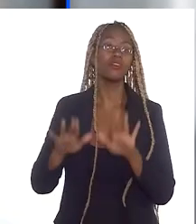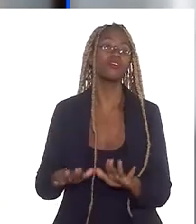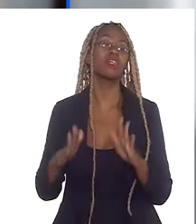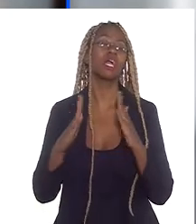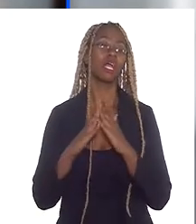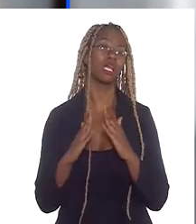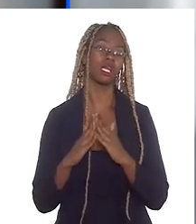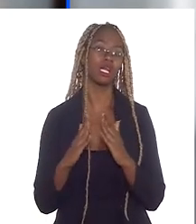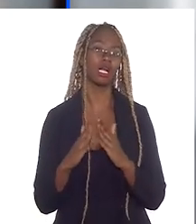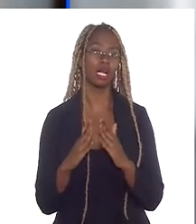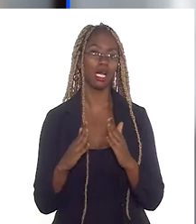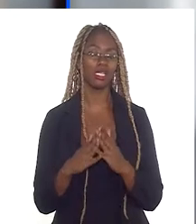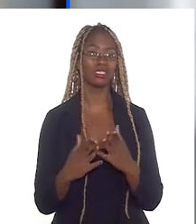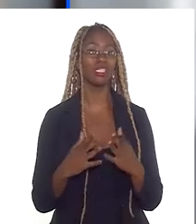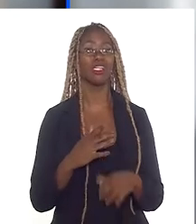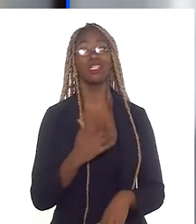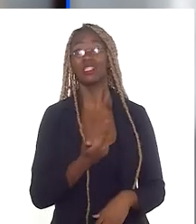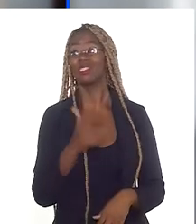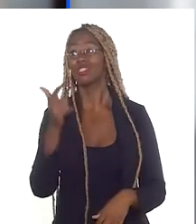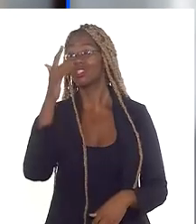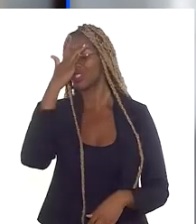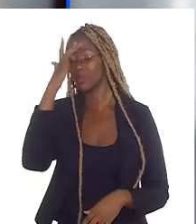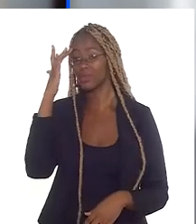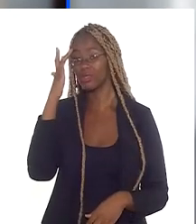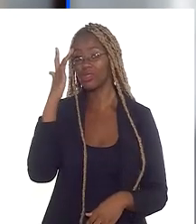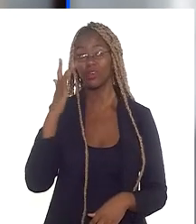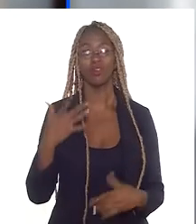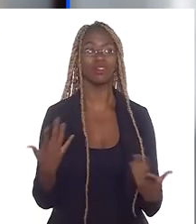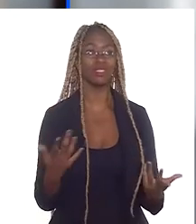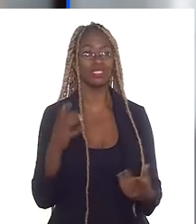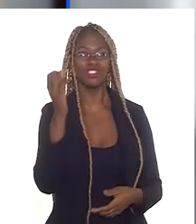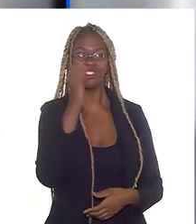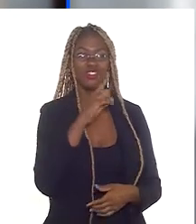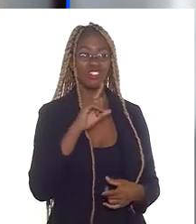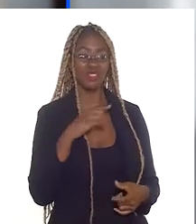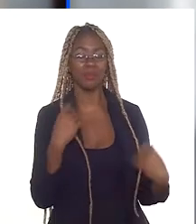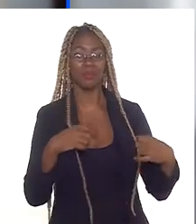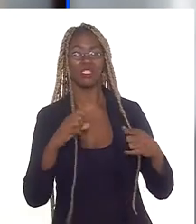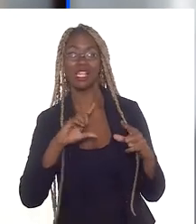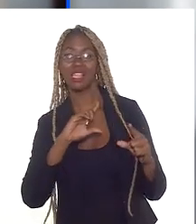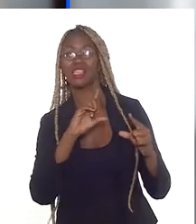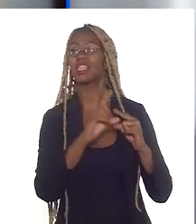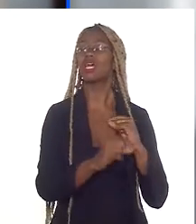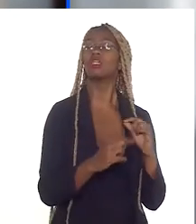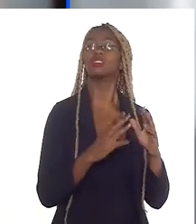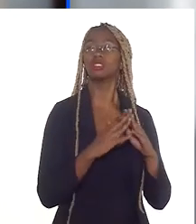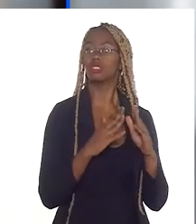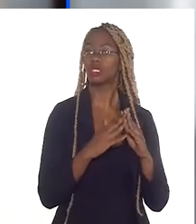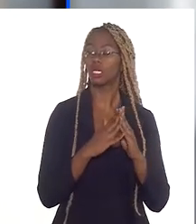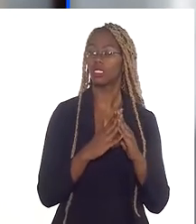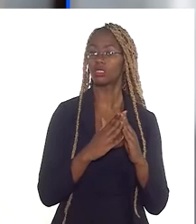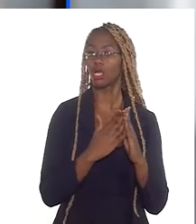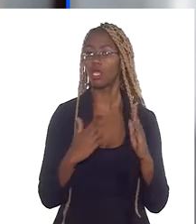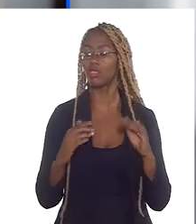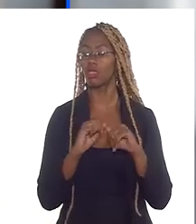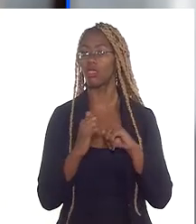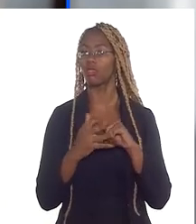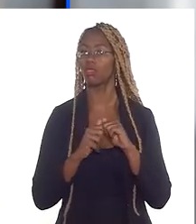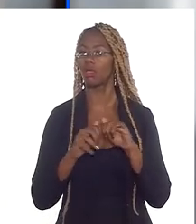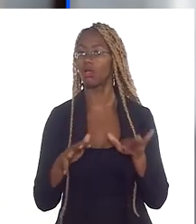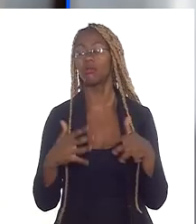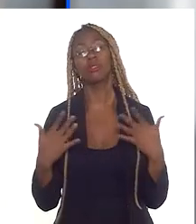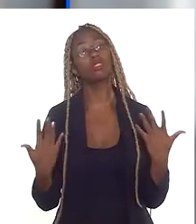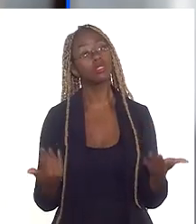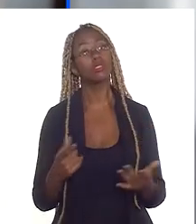vocês também é ficar dentro de casa e quanto para tantas outras pessoas a dificuldade Epic sair de casa no meio da academia então